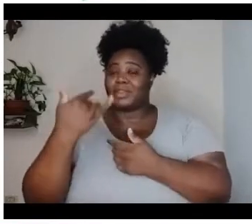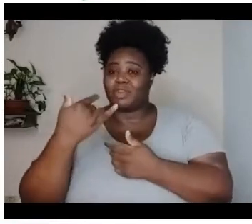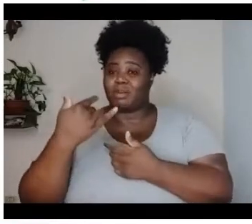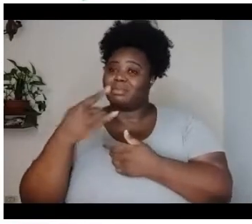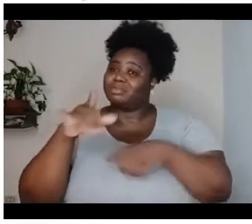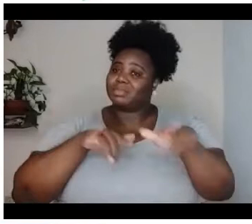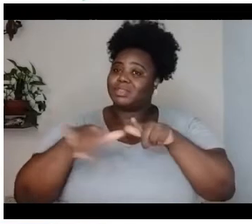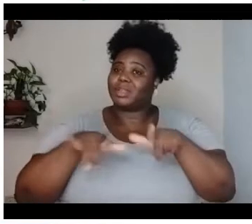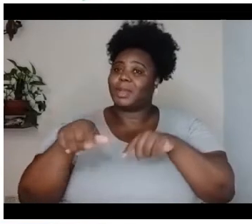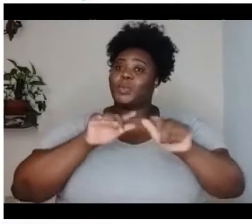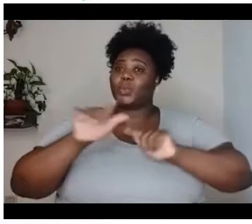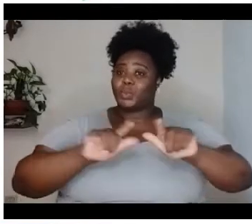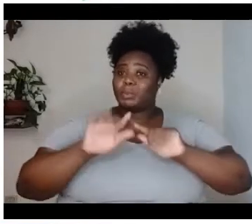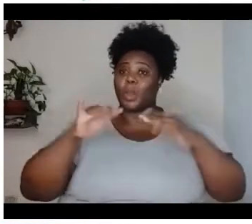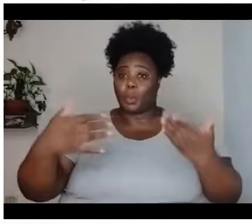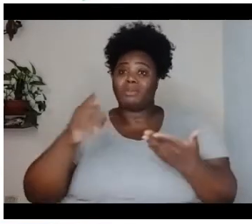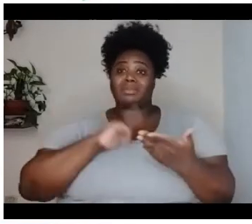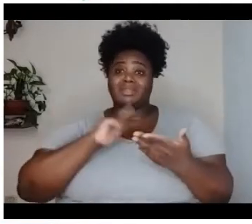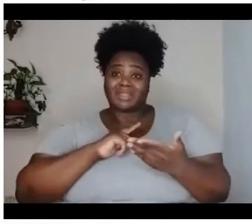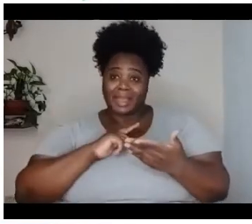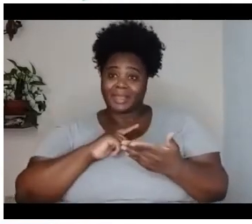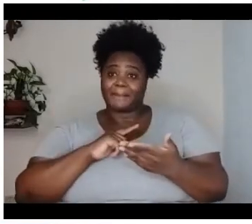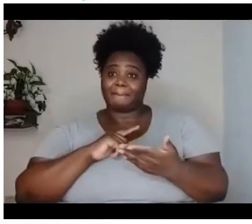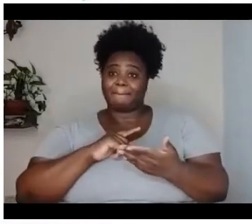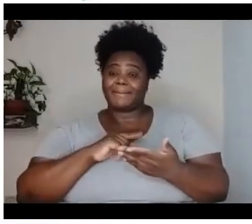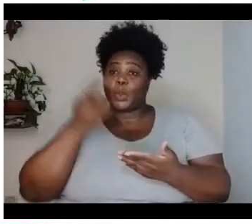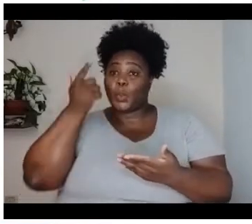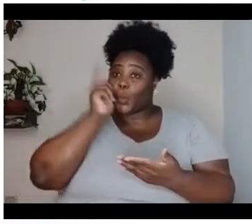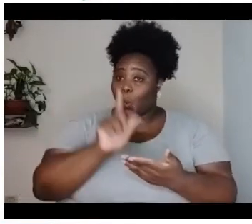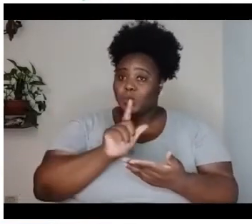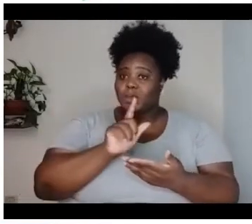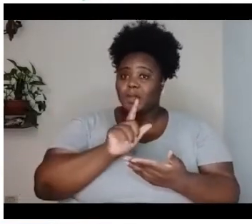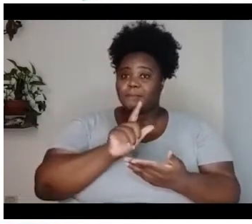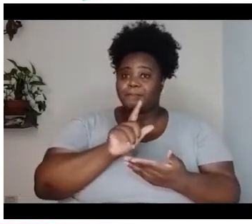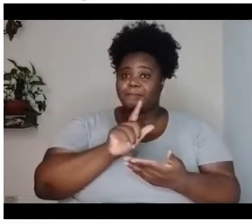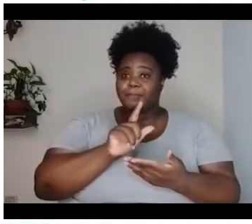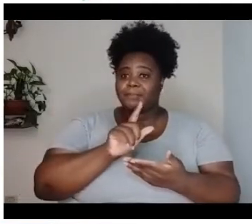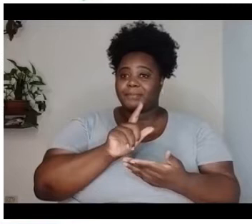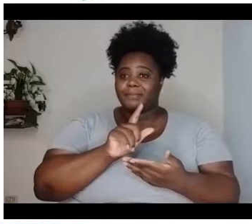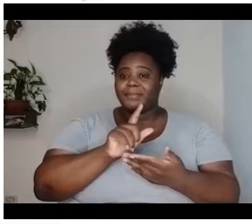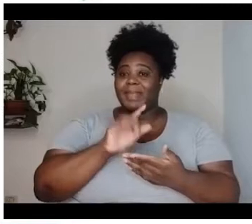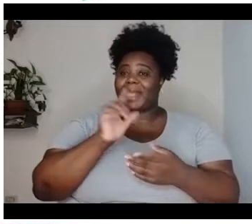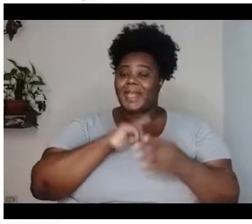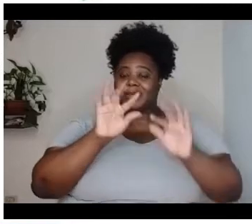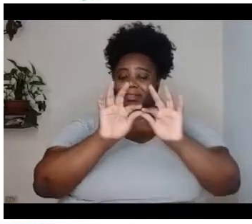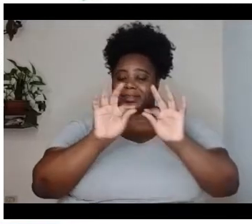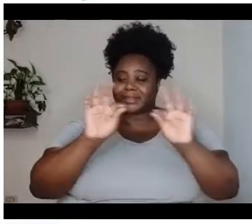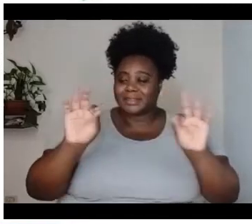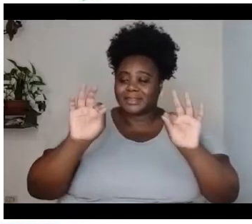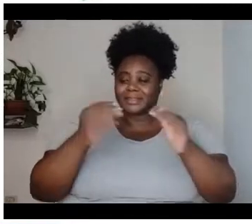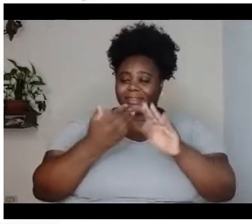O trabalho, quando ele tem quando ele consegue essa linha tênue